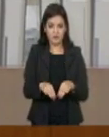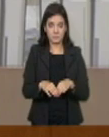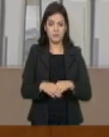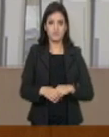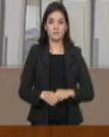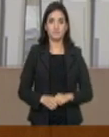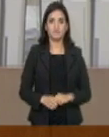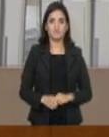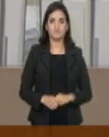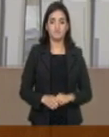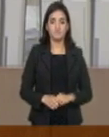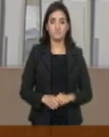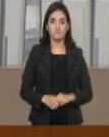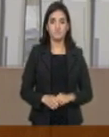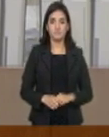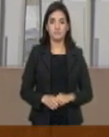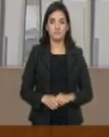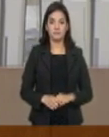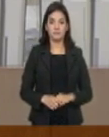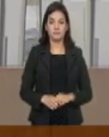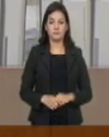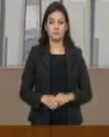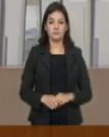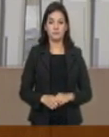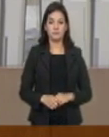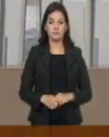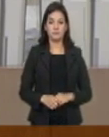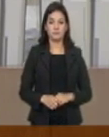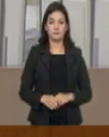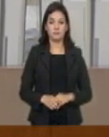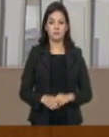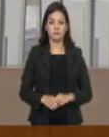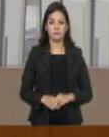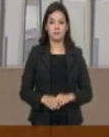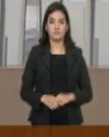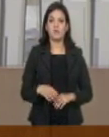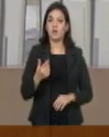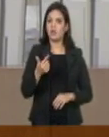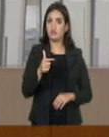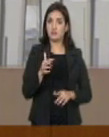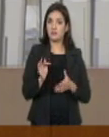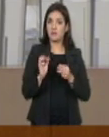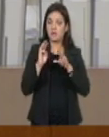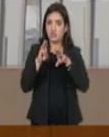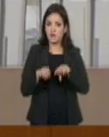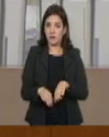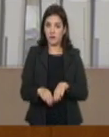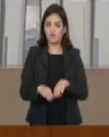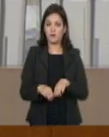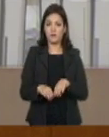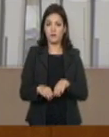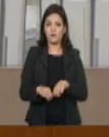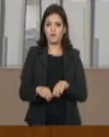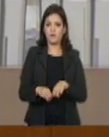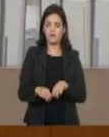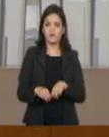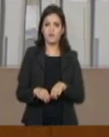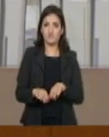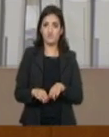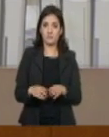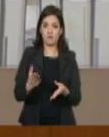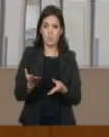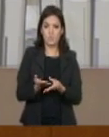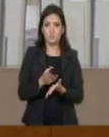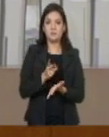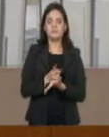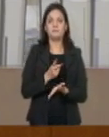em julgado, não transita em julgado concretamente ou fictamente. Em